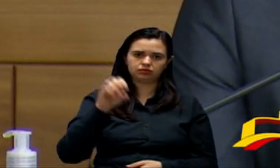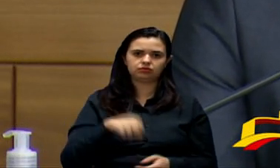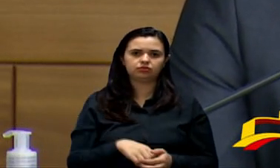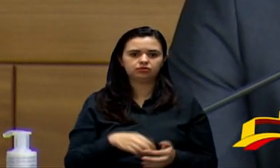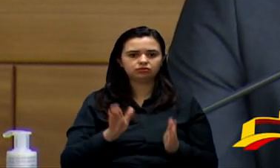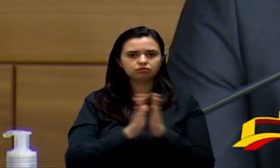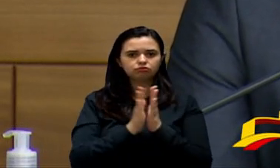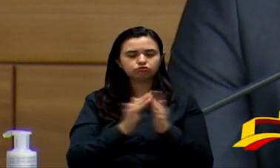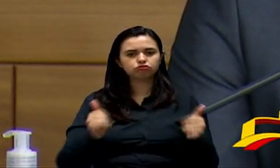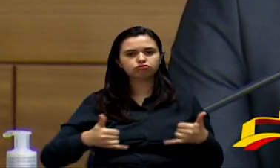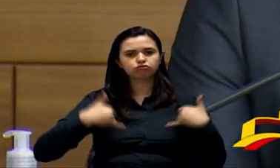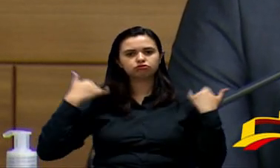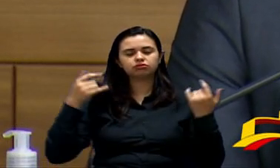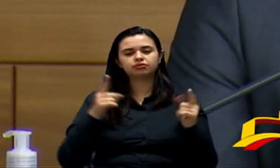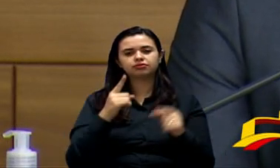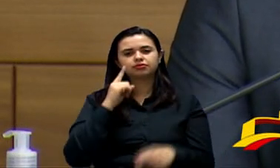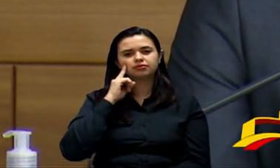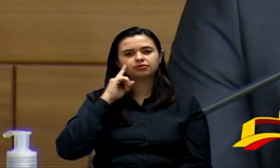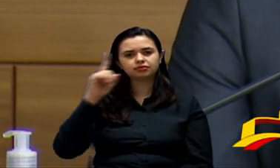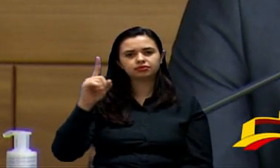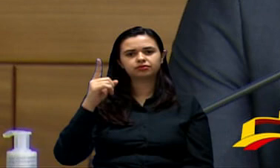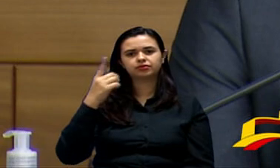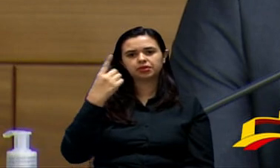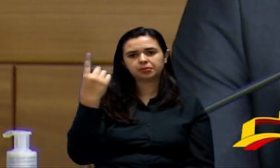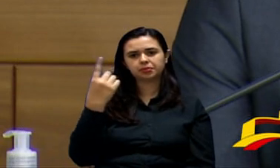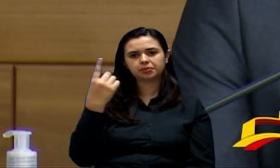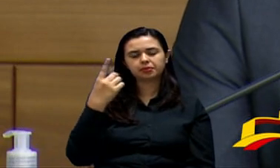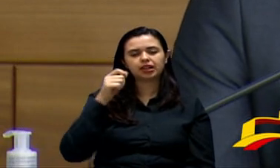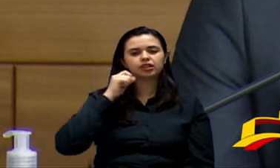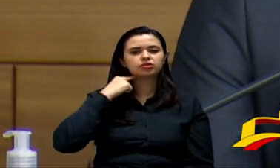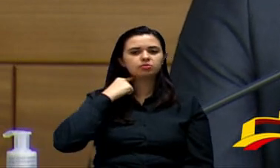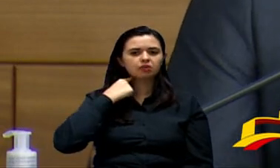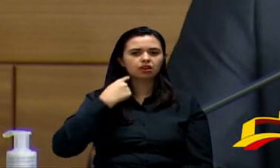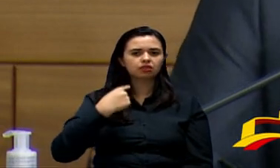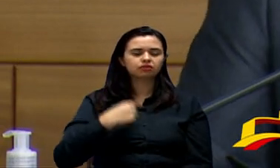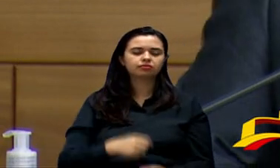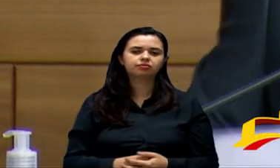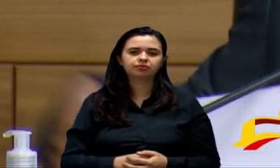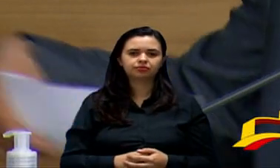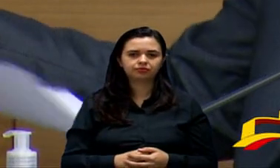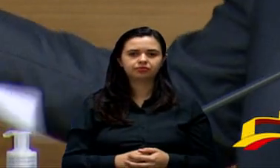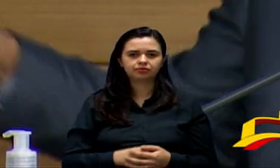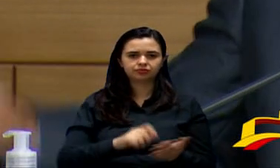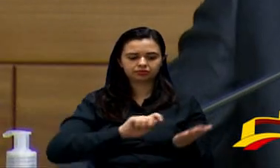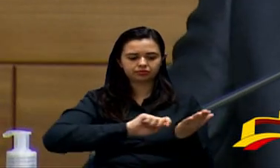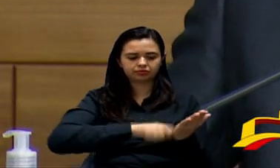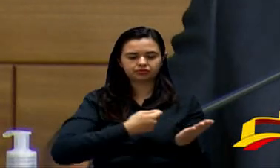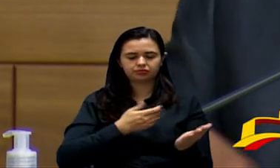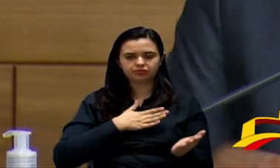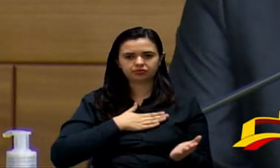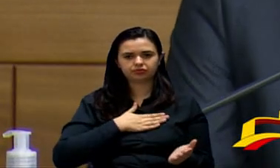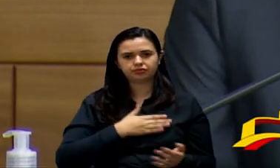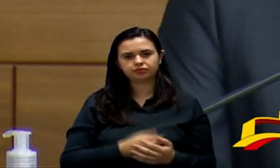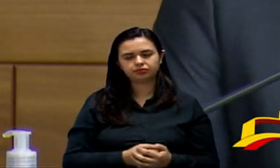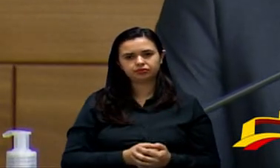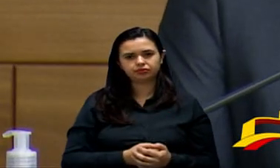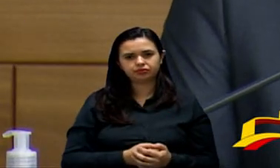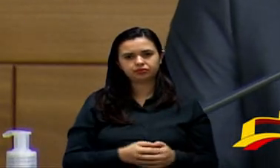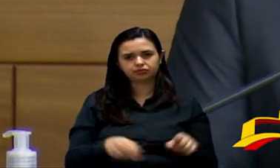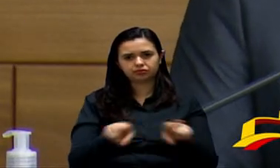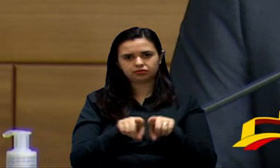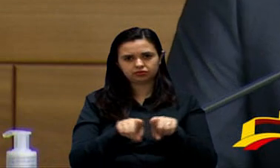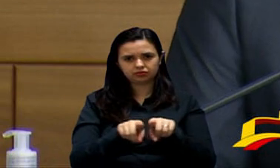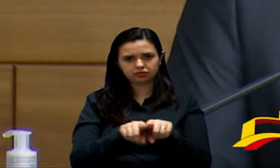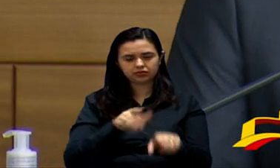no dia 1º de maio, grande amigo e parceiro do vereador Rodrigo do Treviso, assinado pelo seu nobre vereador. É, tenho também meus votos